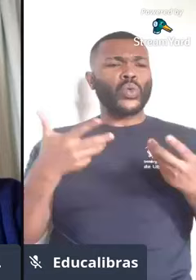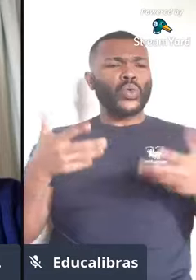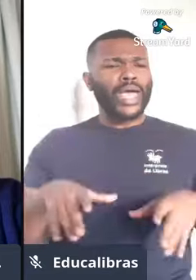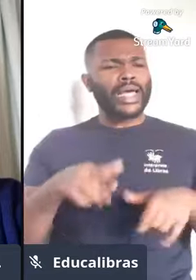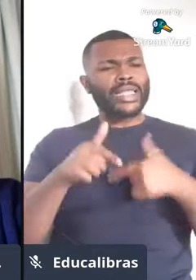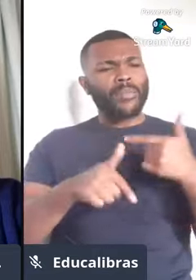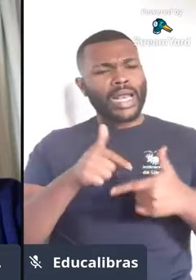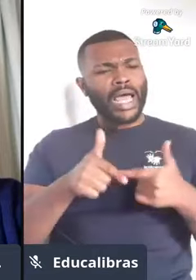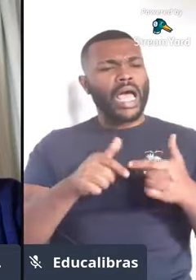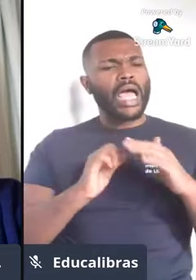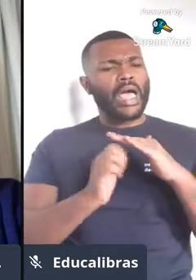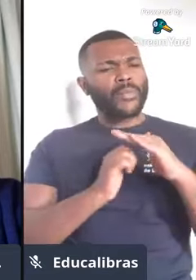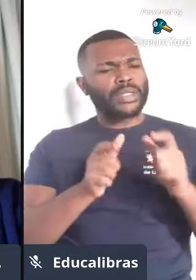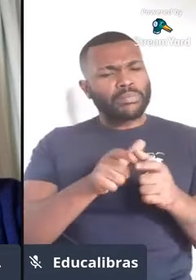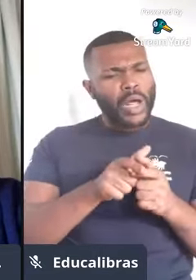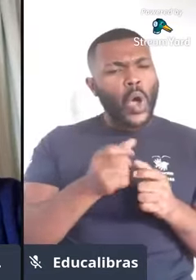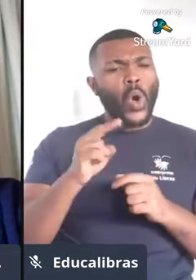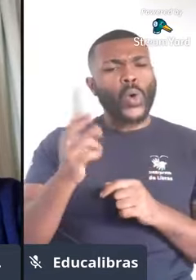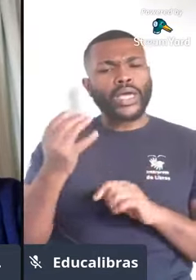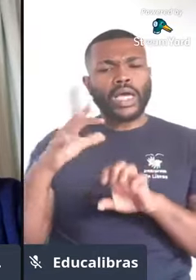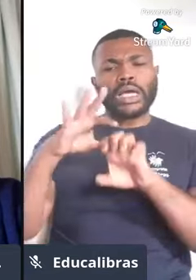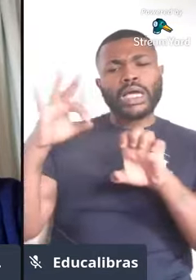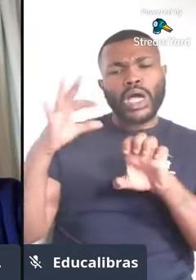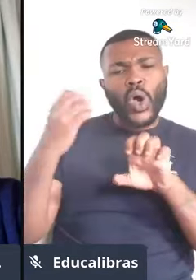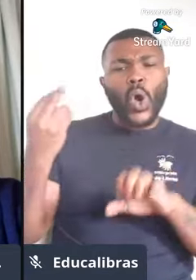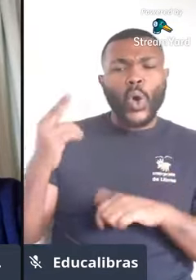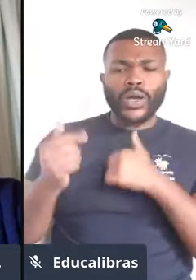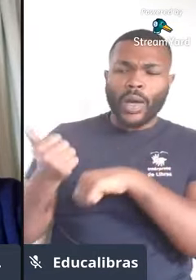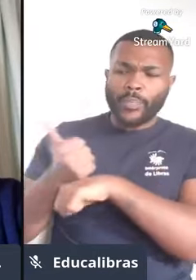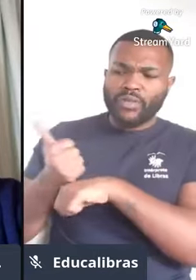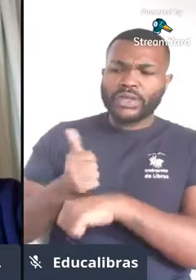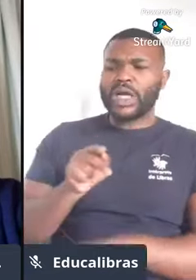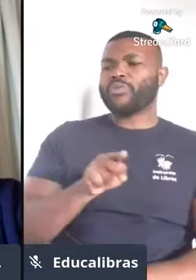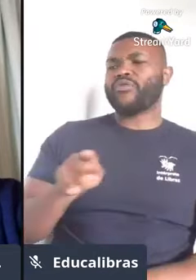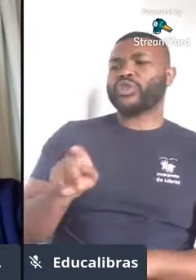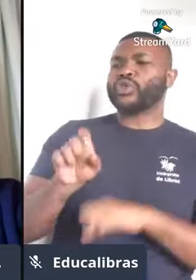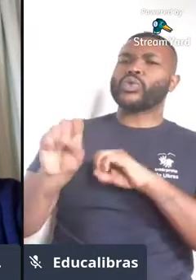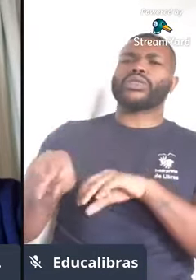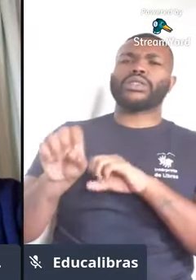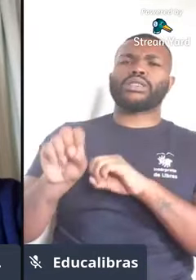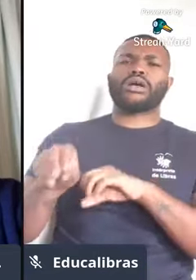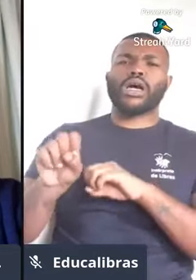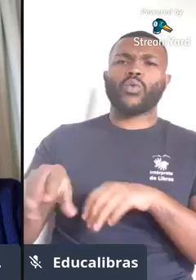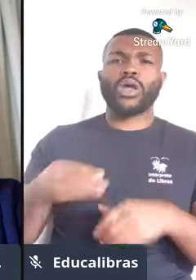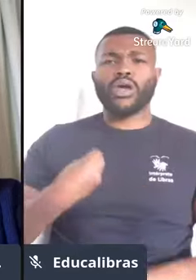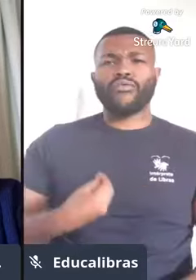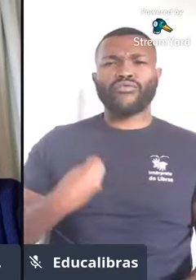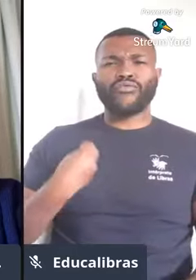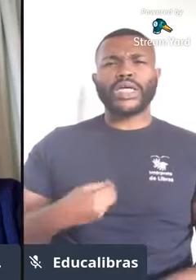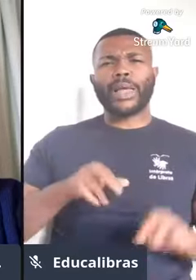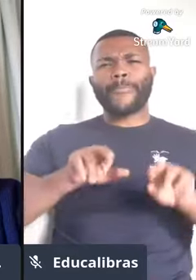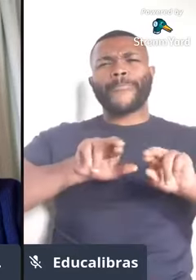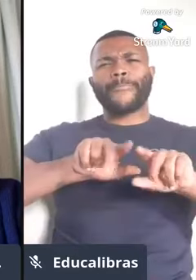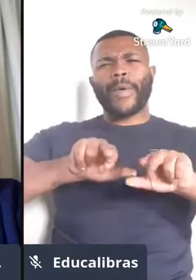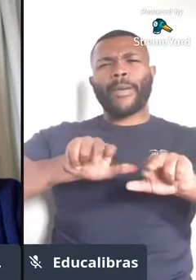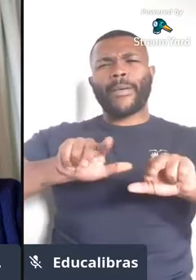empreender, ou eles querem dar aula, ou seja, eles querem... A vida é multifacética e tem...